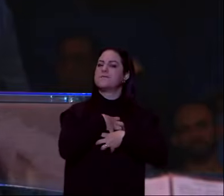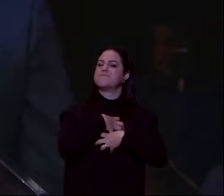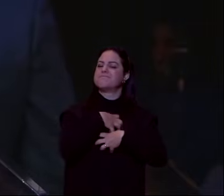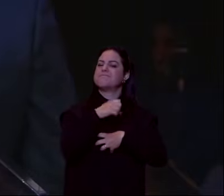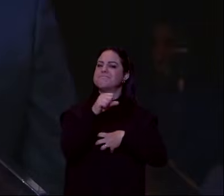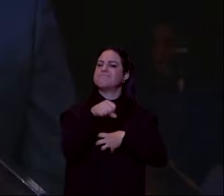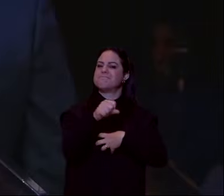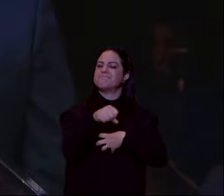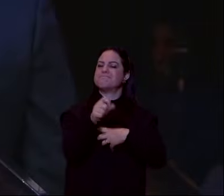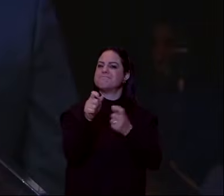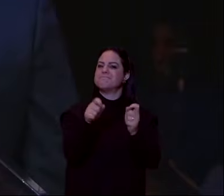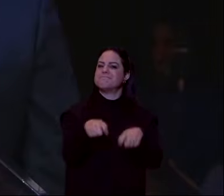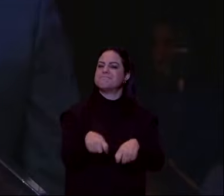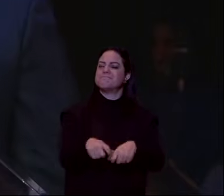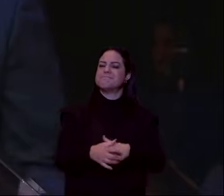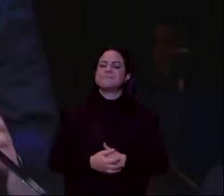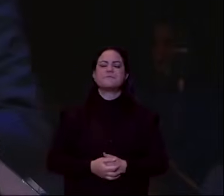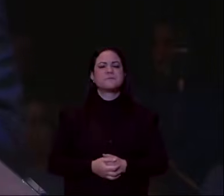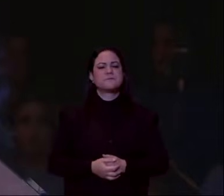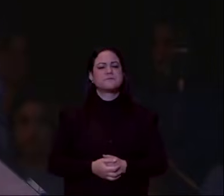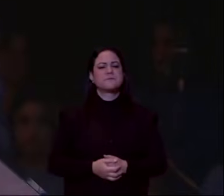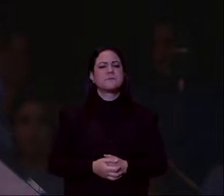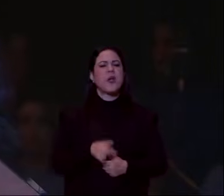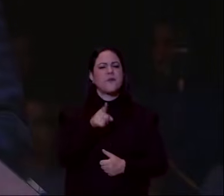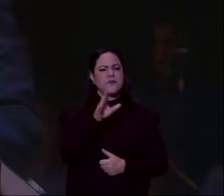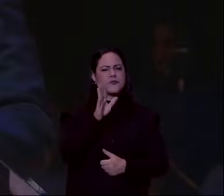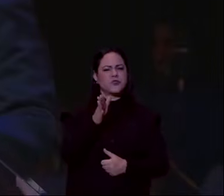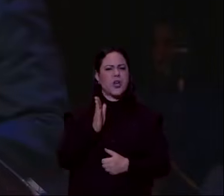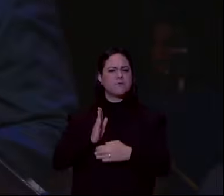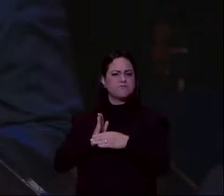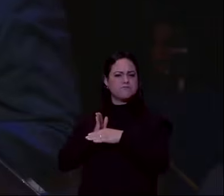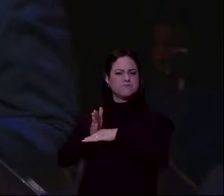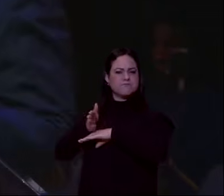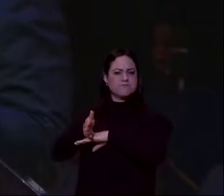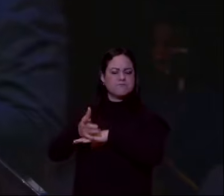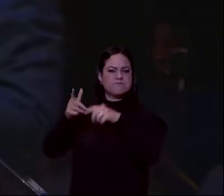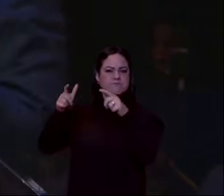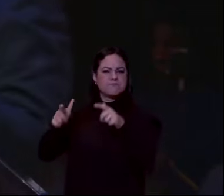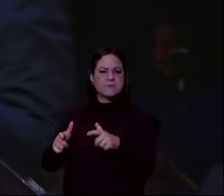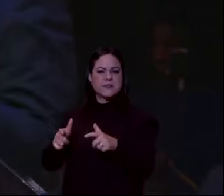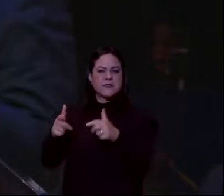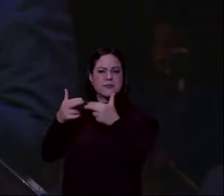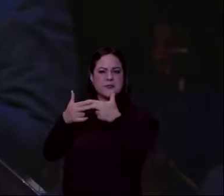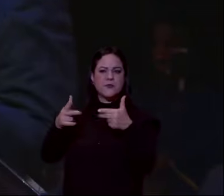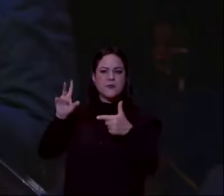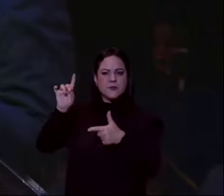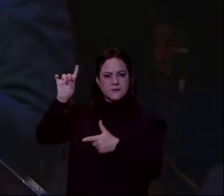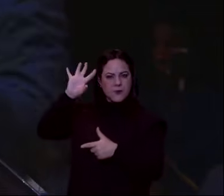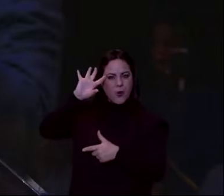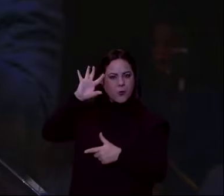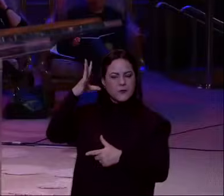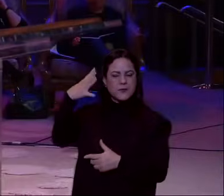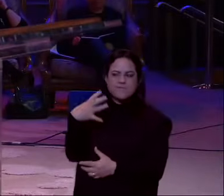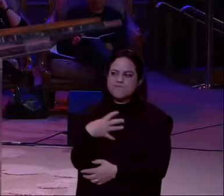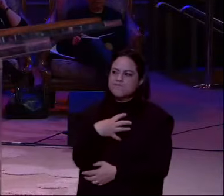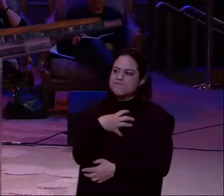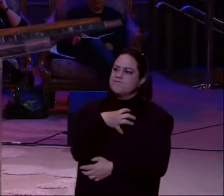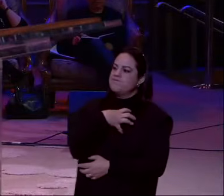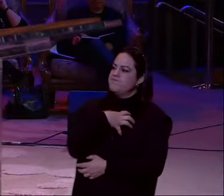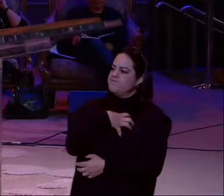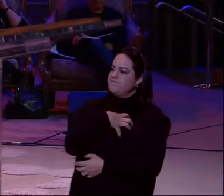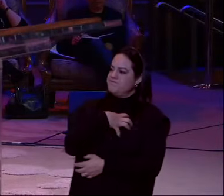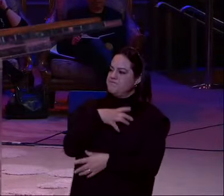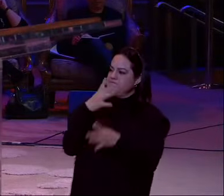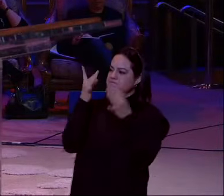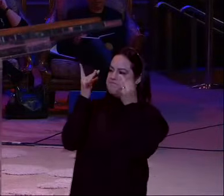meio. Você já entrou num lugar onde as coisas de Deus estão acontecendo e você sente a presença do